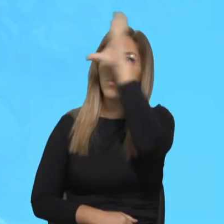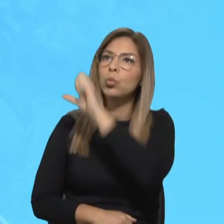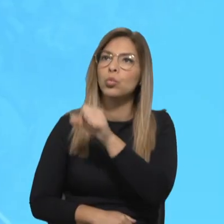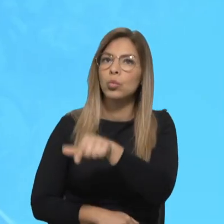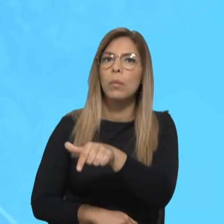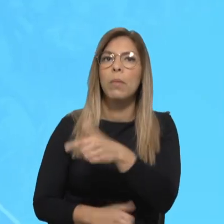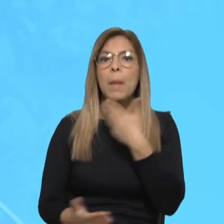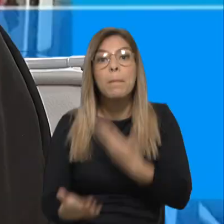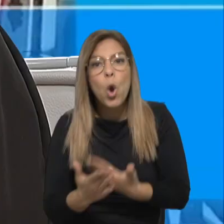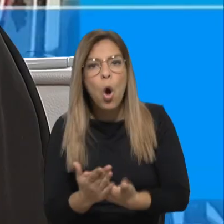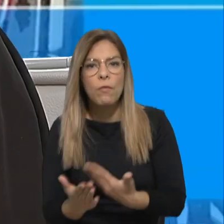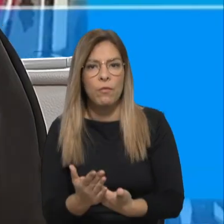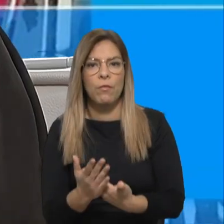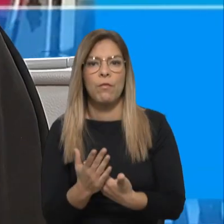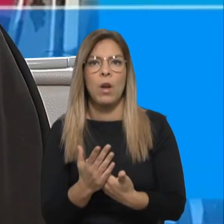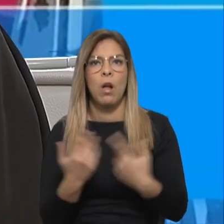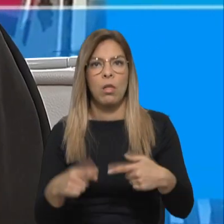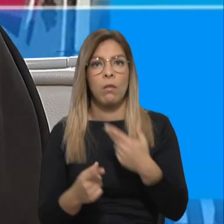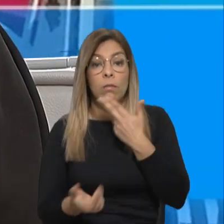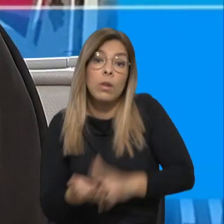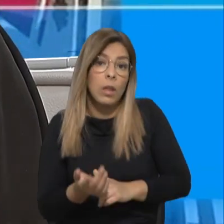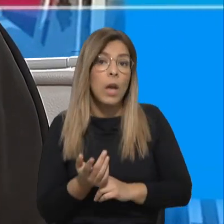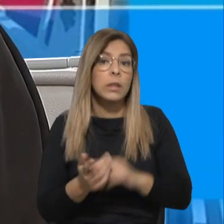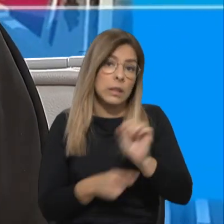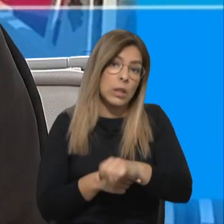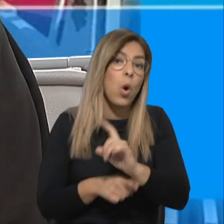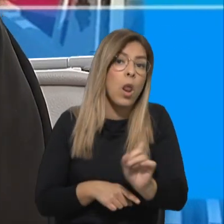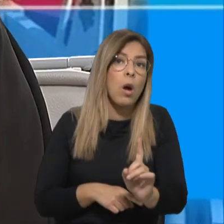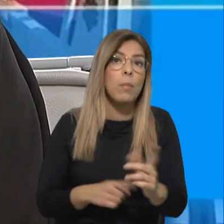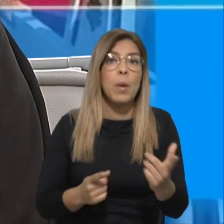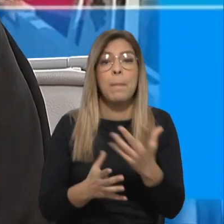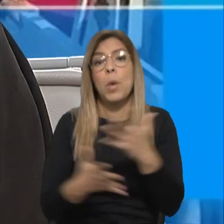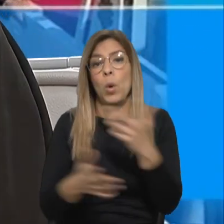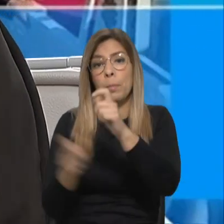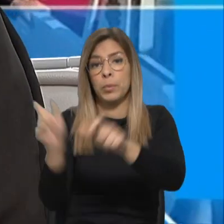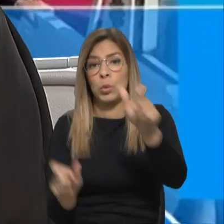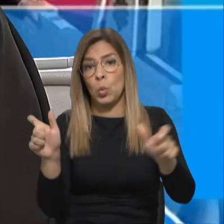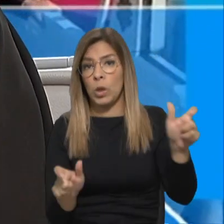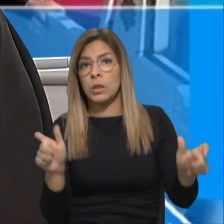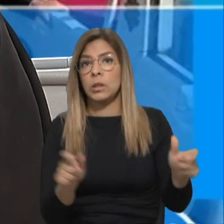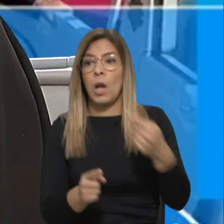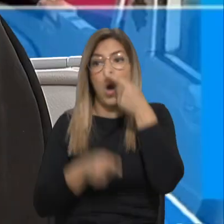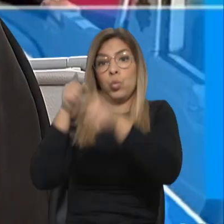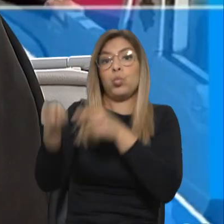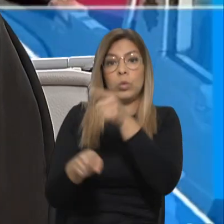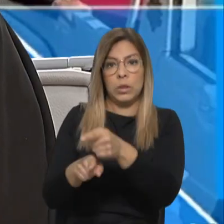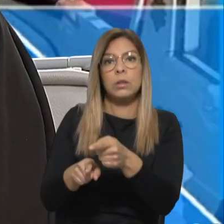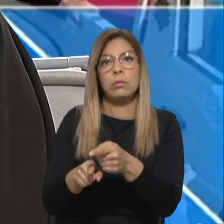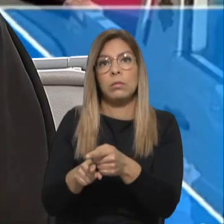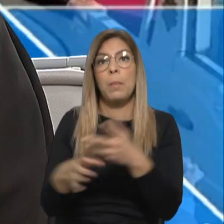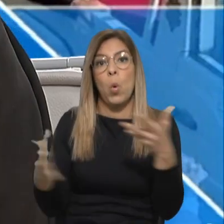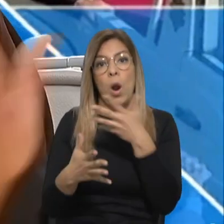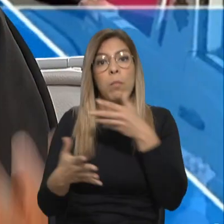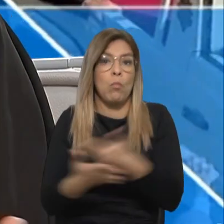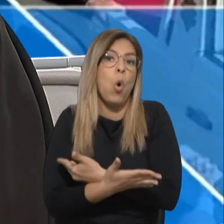que se existiu ou não. Compreender se é verosímil. Não podemos esquecer que muitas destas pessoas que são aqui acusadas já morreram.